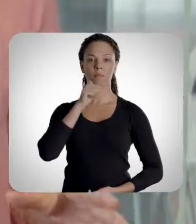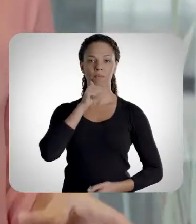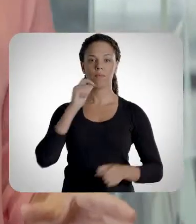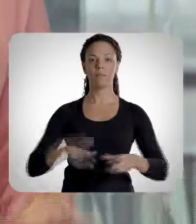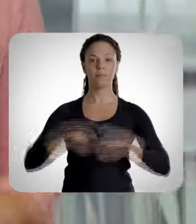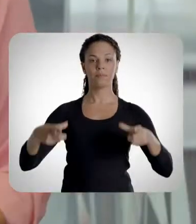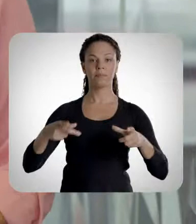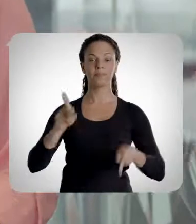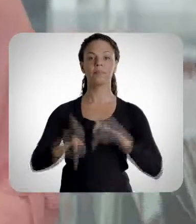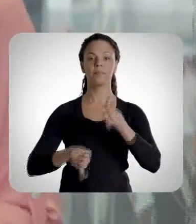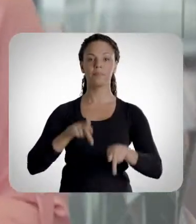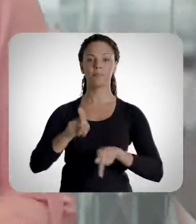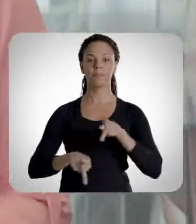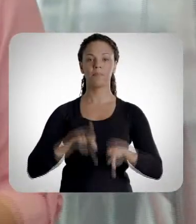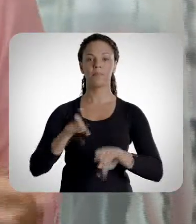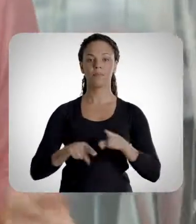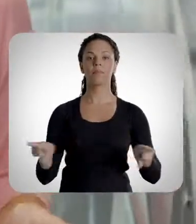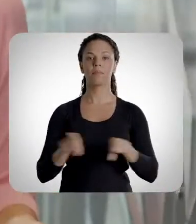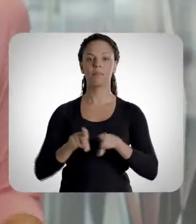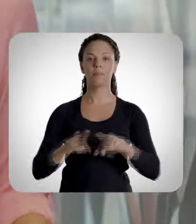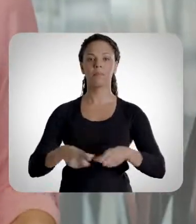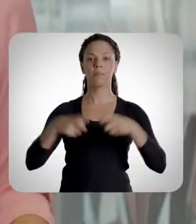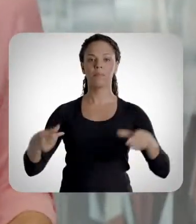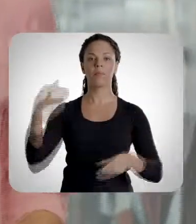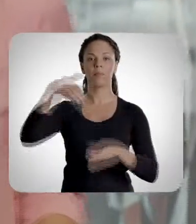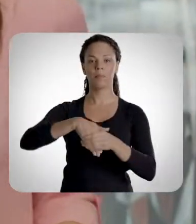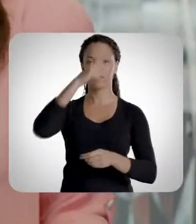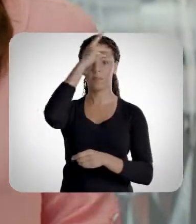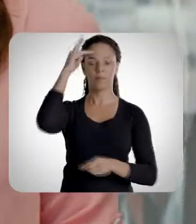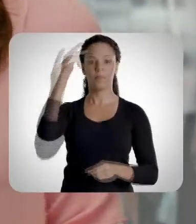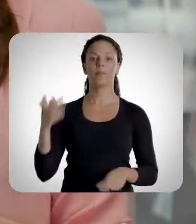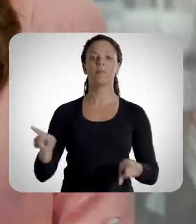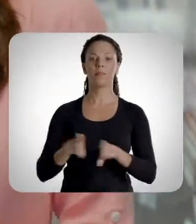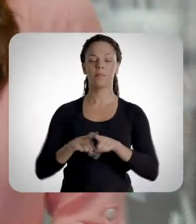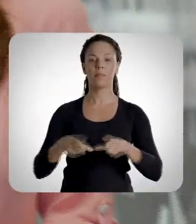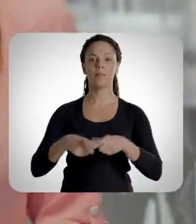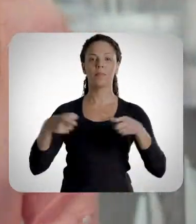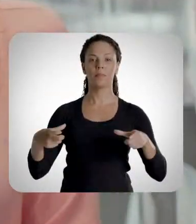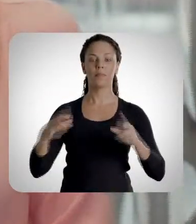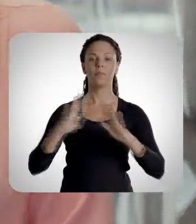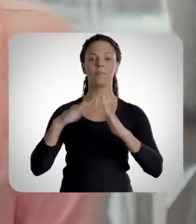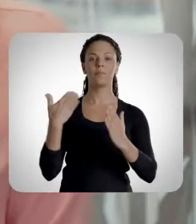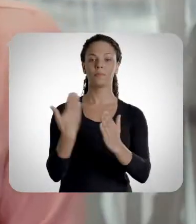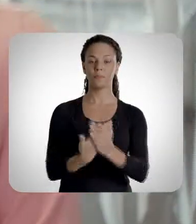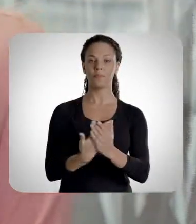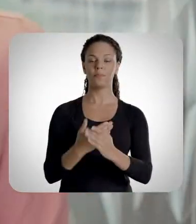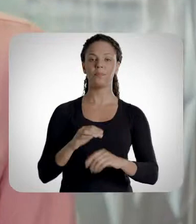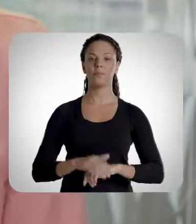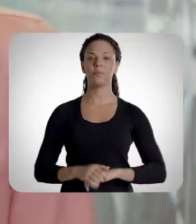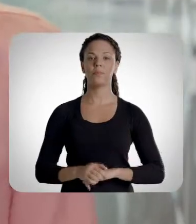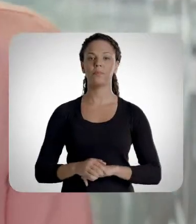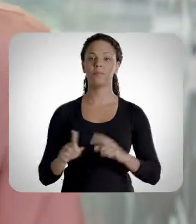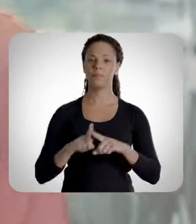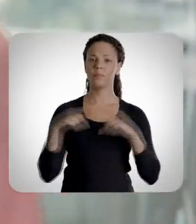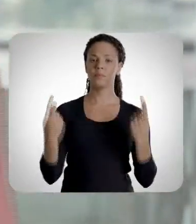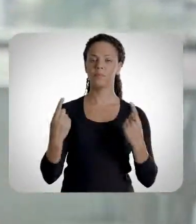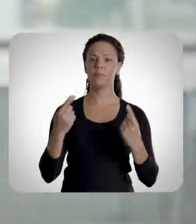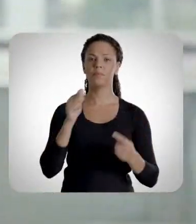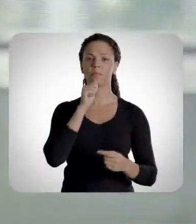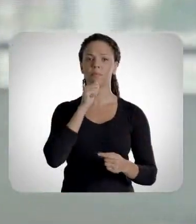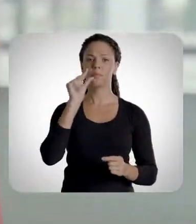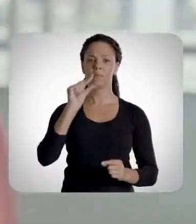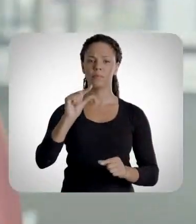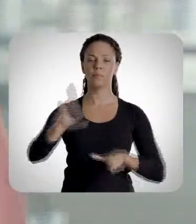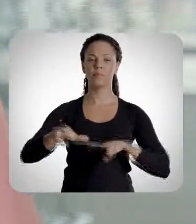As mulheres são maioria da população, estão em maior número entre os eleitores e possuem maior nível de escolaridade. Por outro lado, ainda